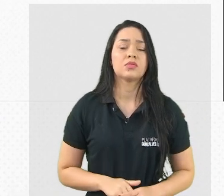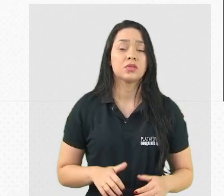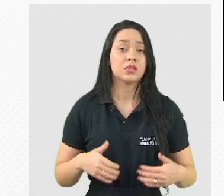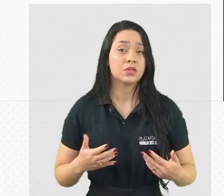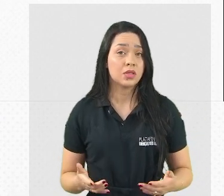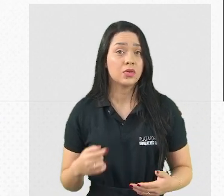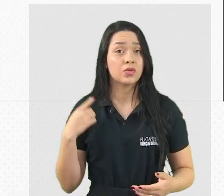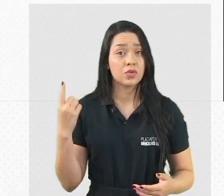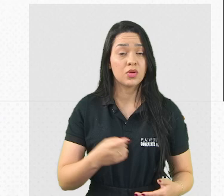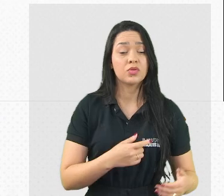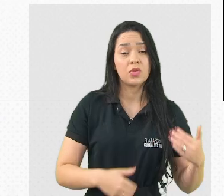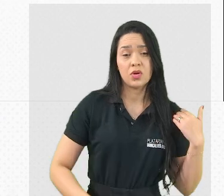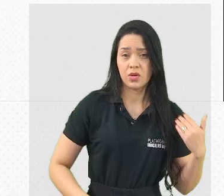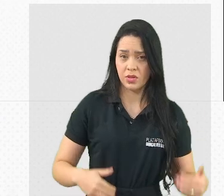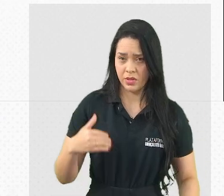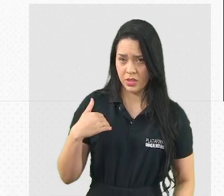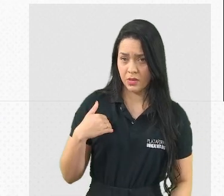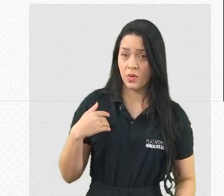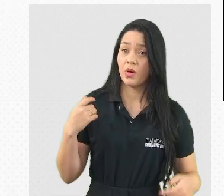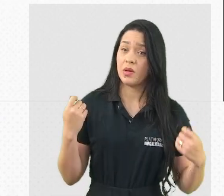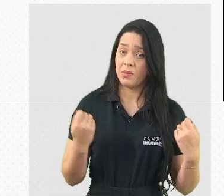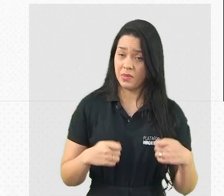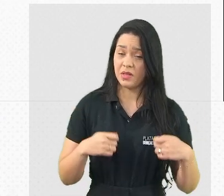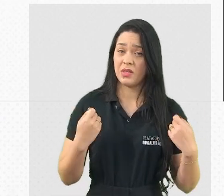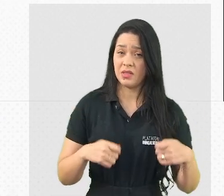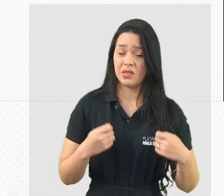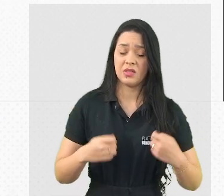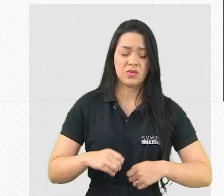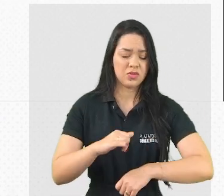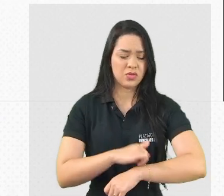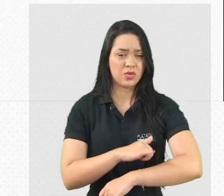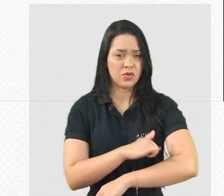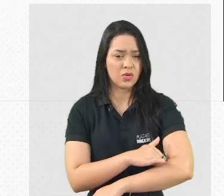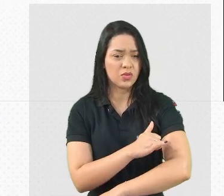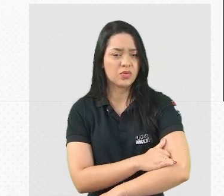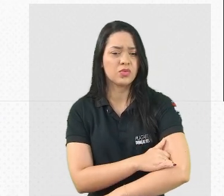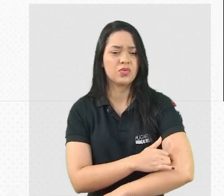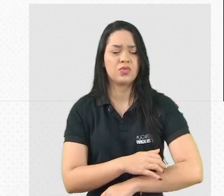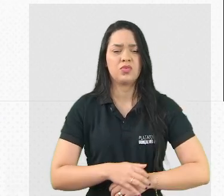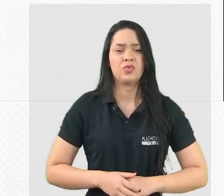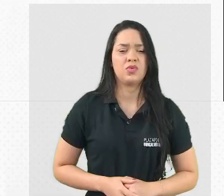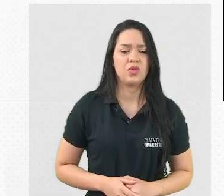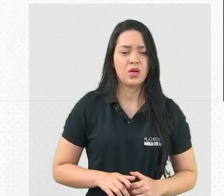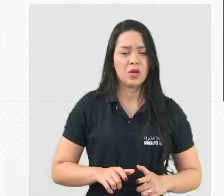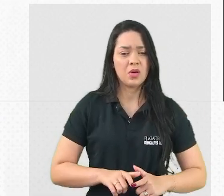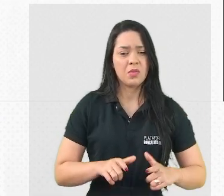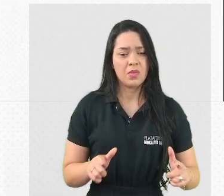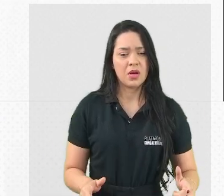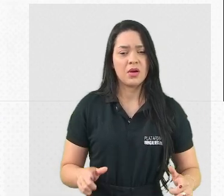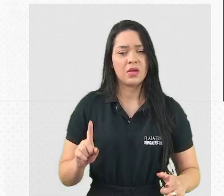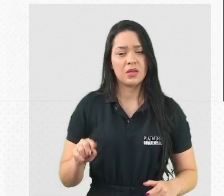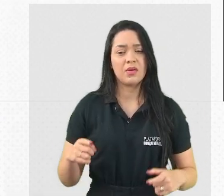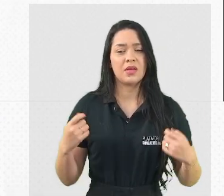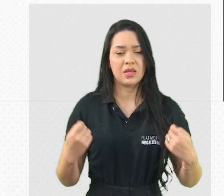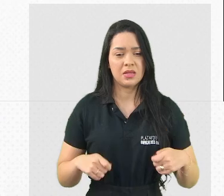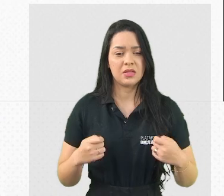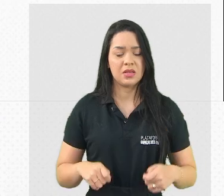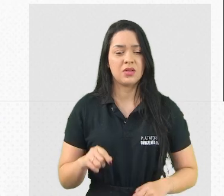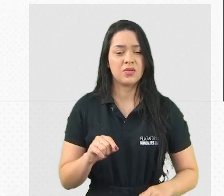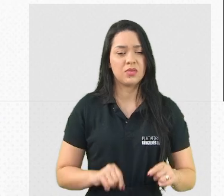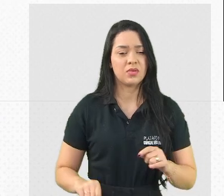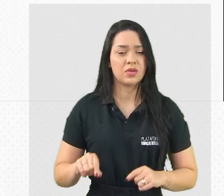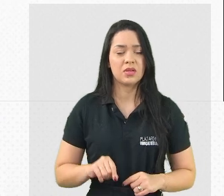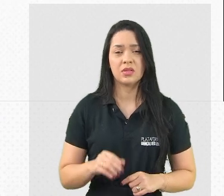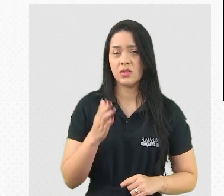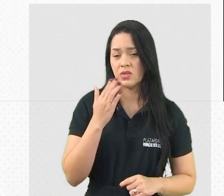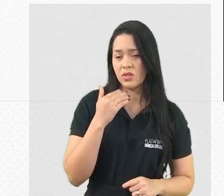pessoal, nosso organismo, ele precisa de gordura. Gordura é um macronutriente, então é necessário que ele seja